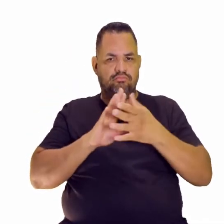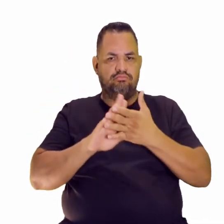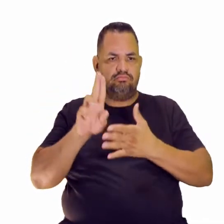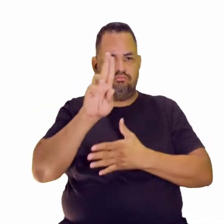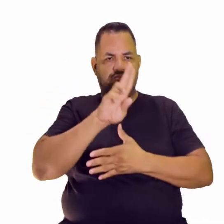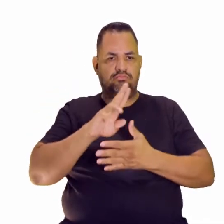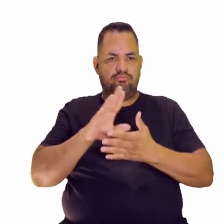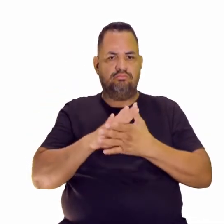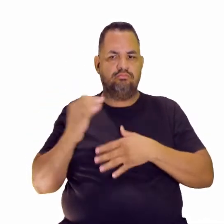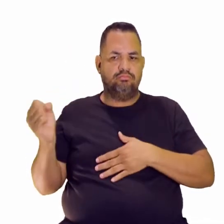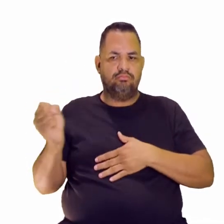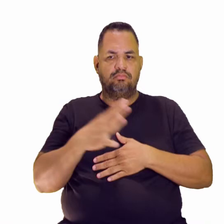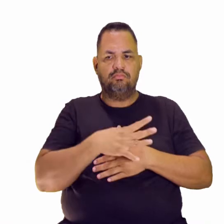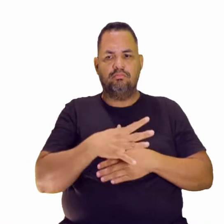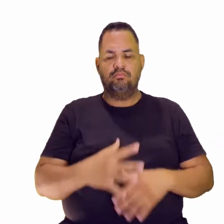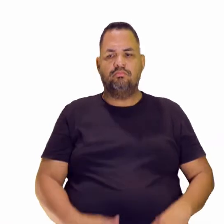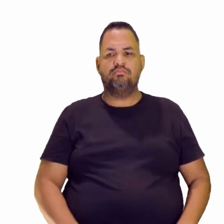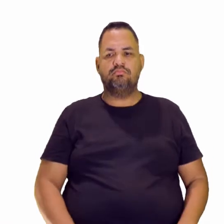universitário moderno.